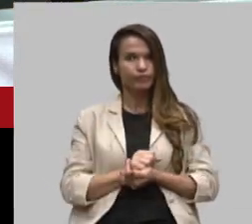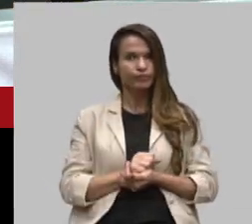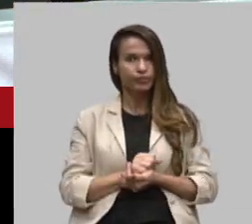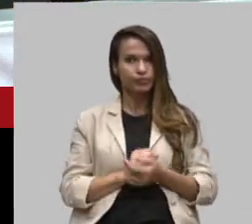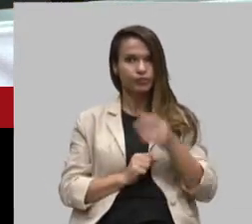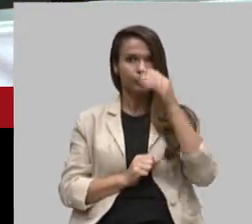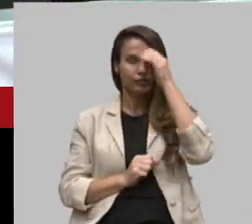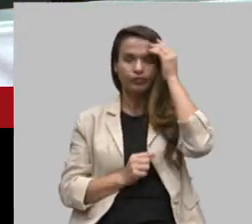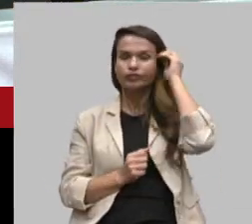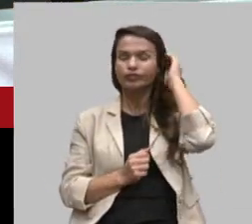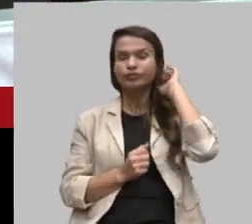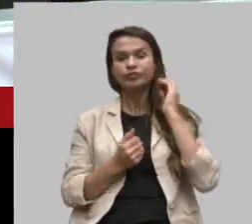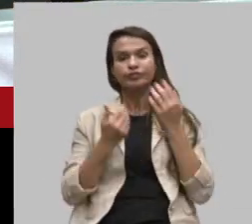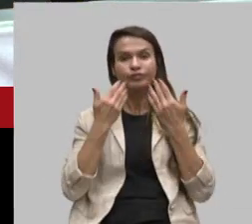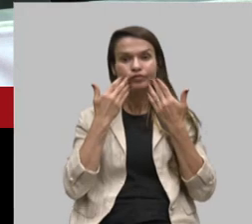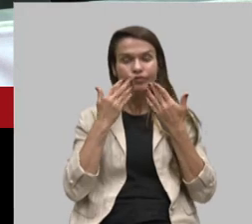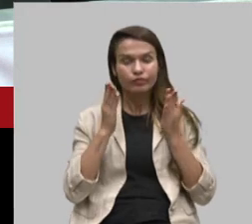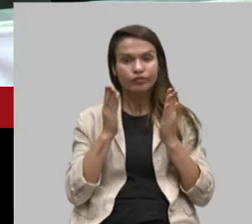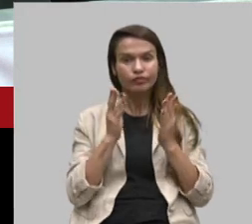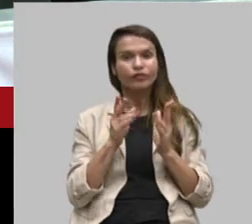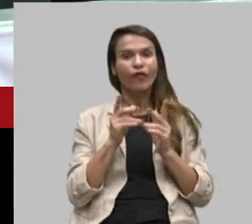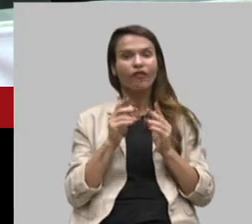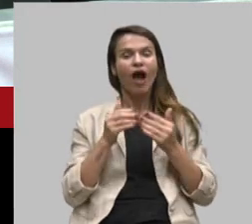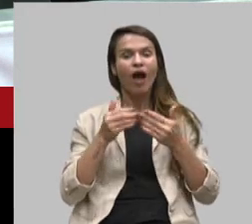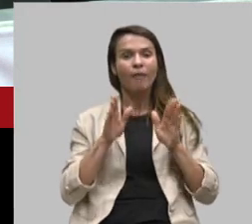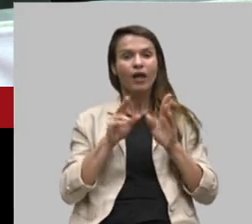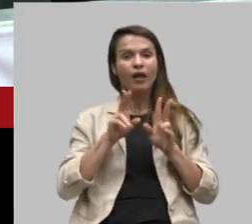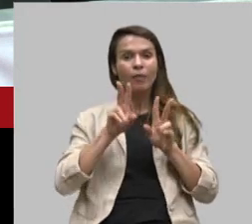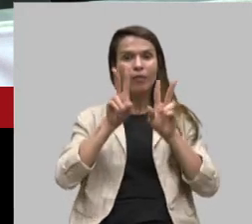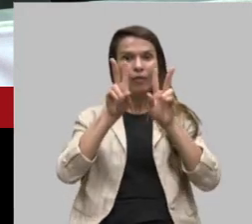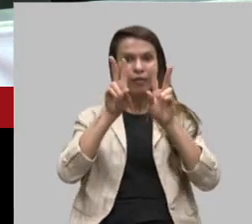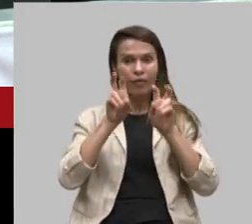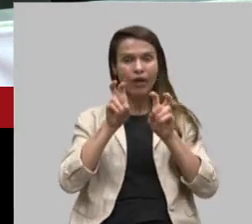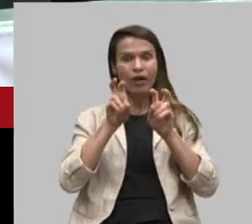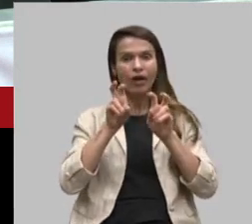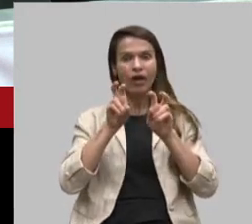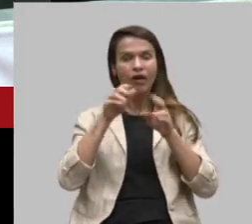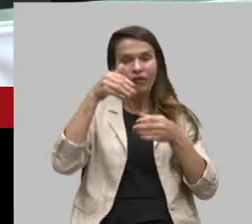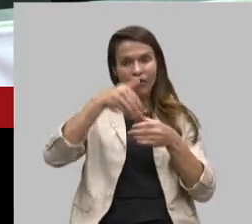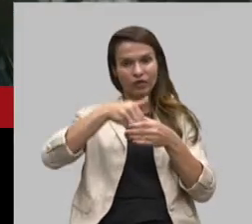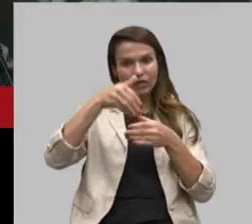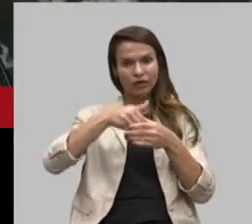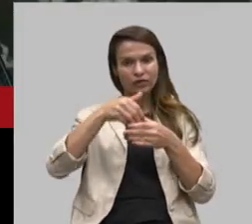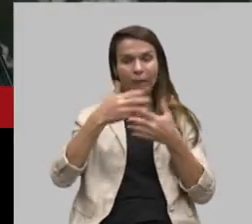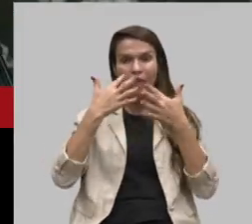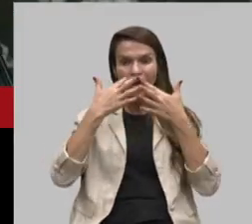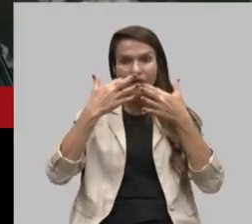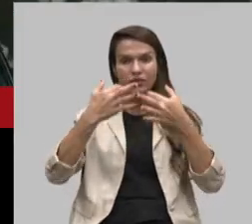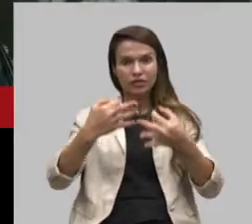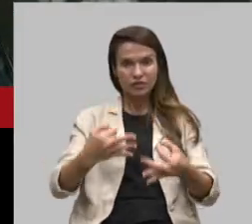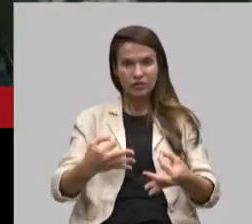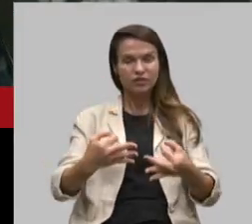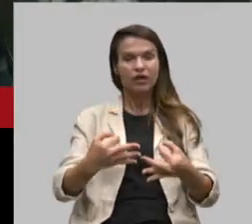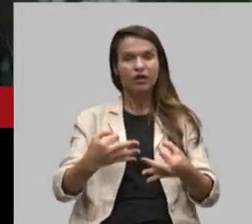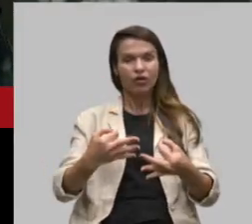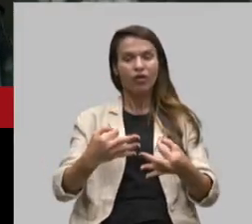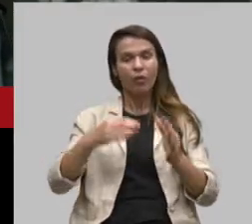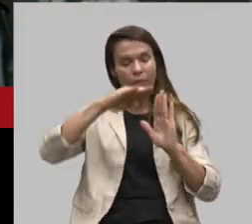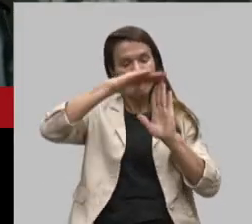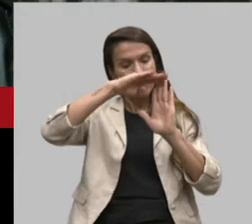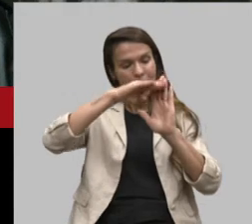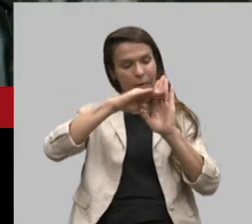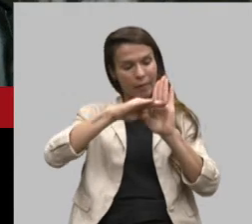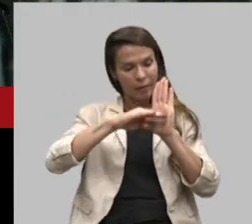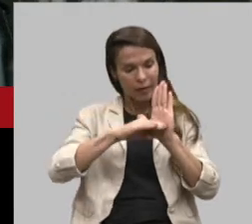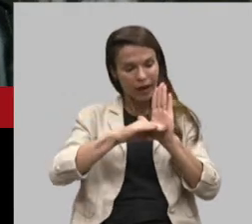situação a gente vai abrir uma votação né É só levantar a mão somente então prestem atenção né Nesse quesito das pessoas que